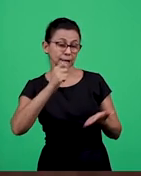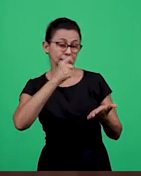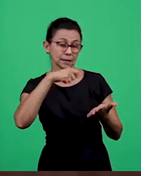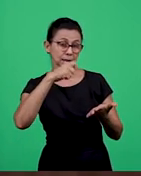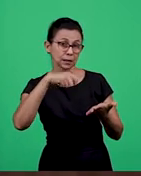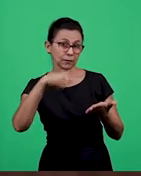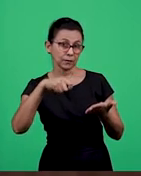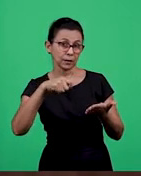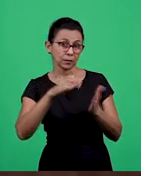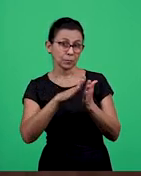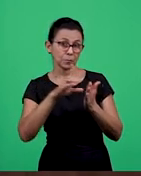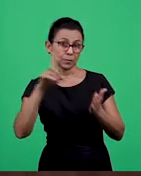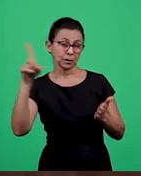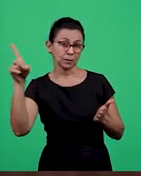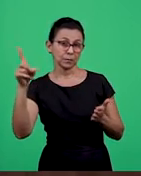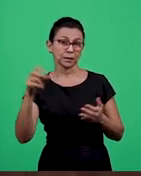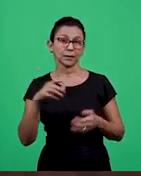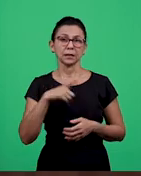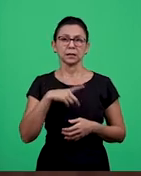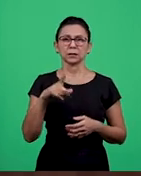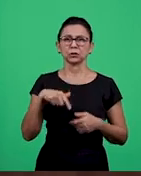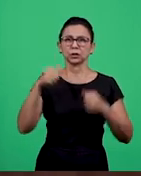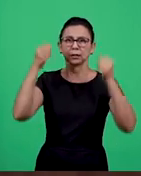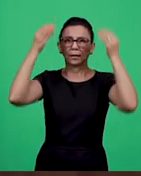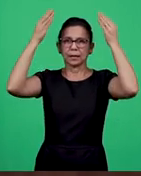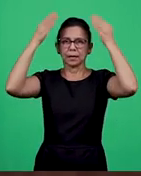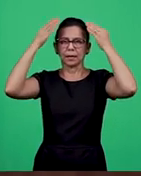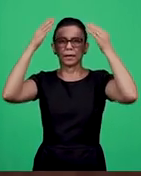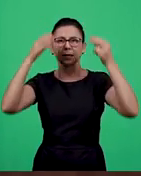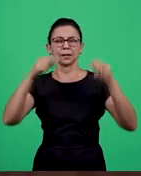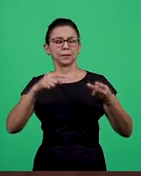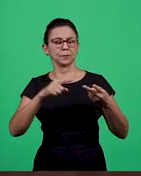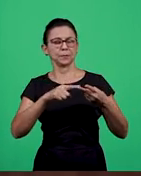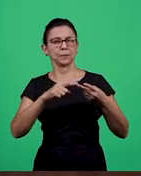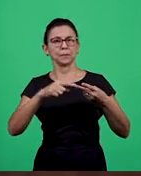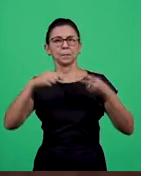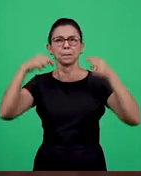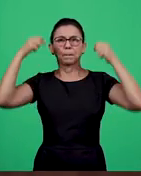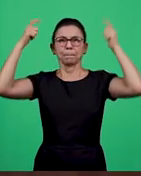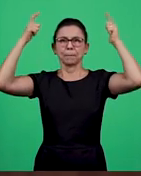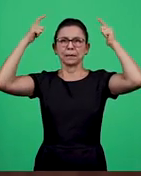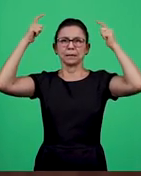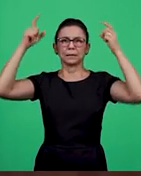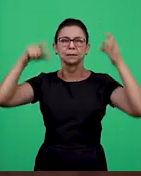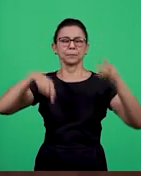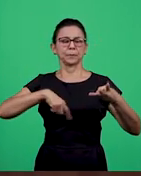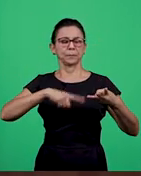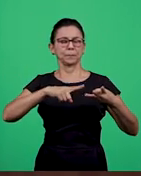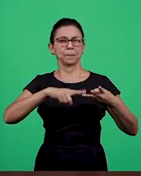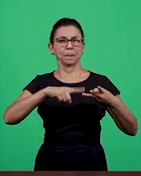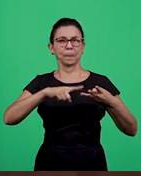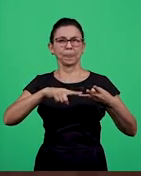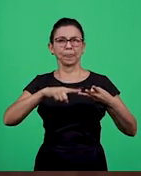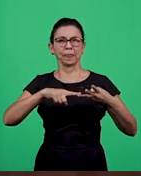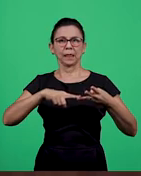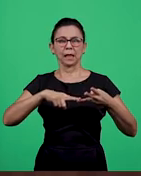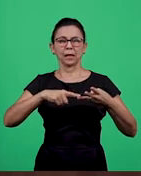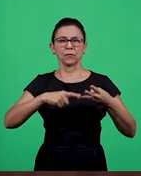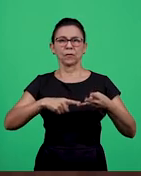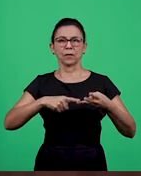dentre esses escritores havia reis, havia príncipe,